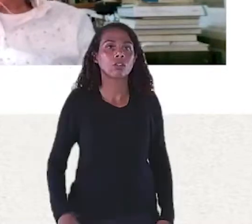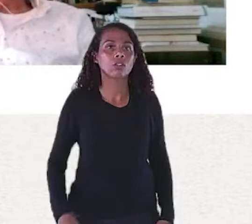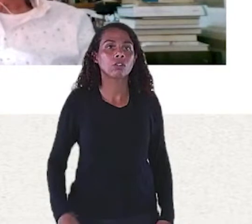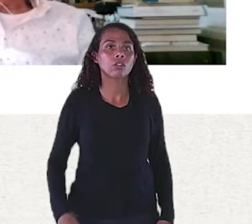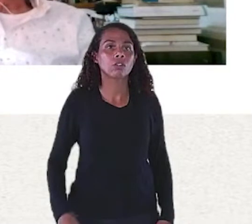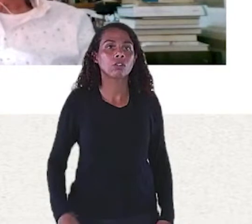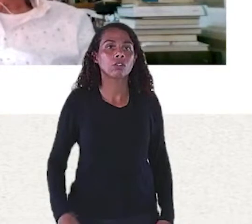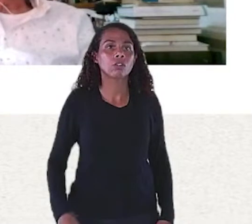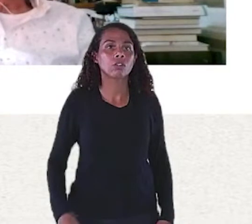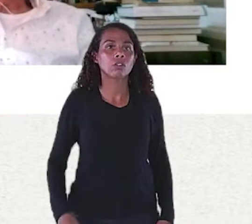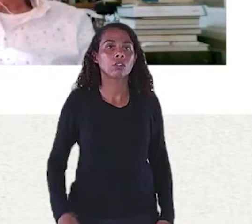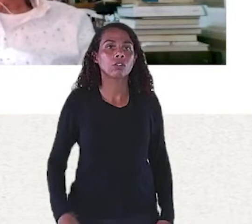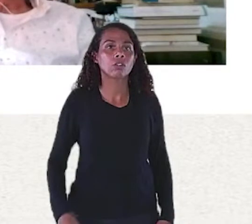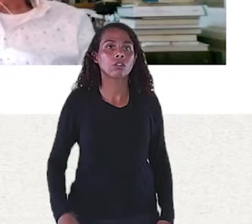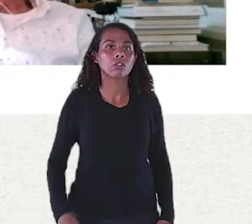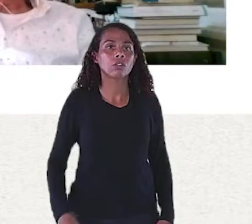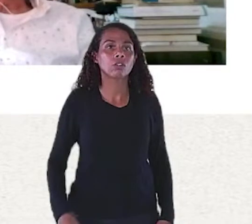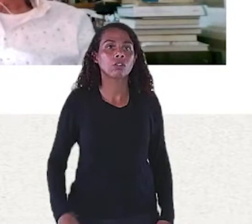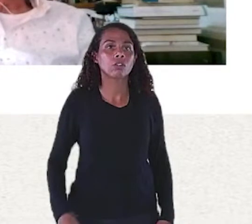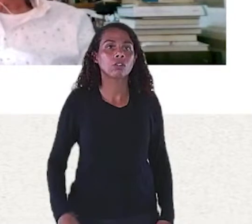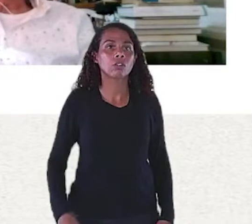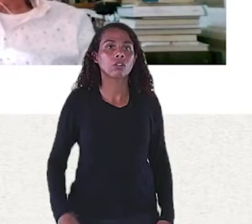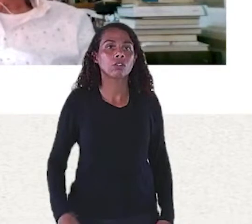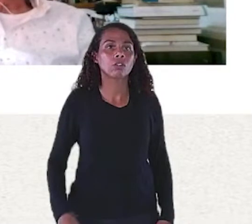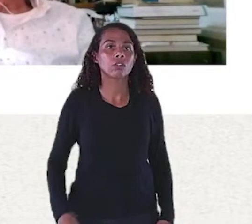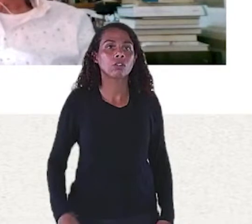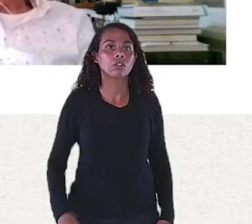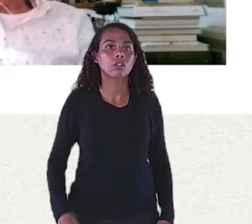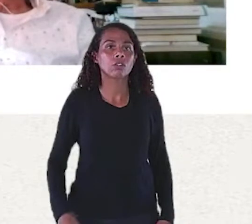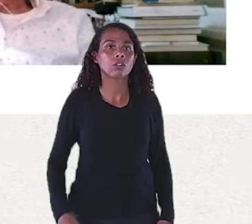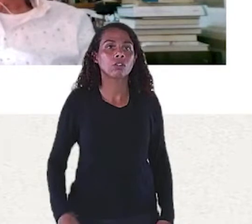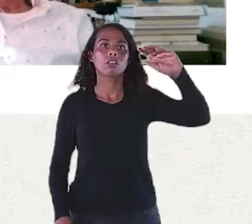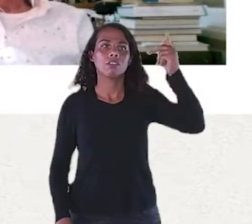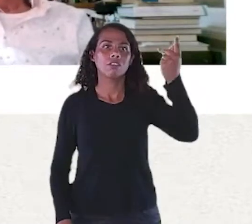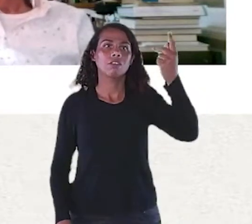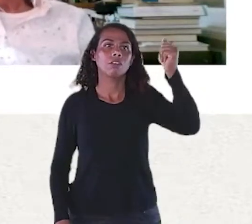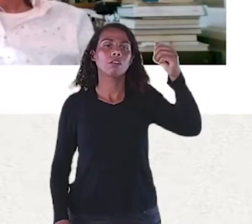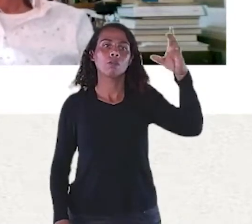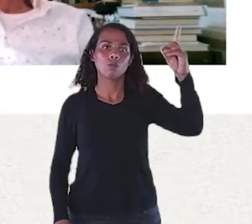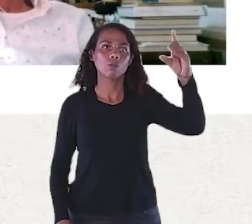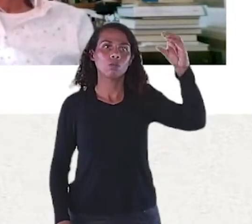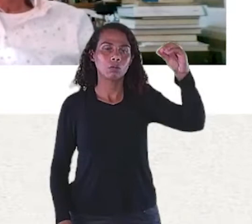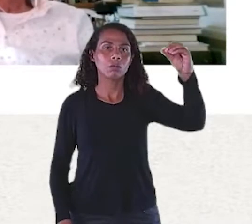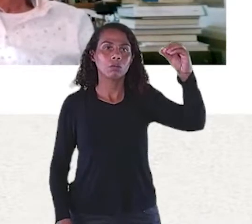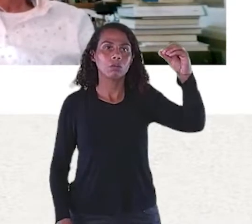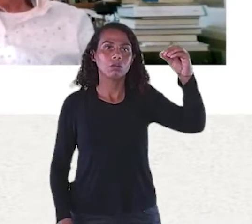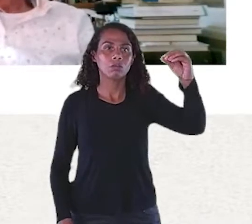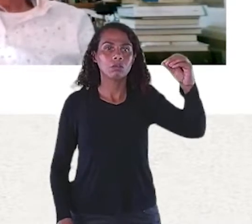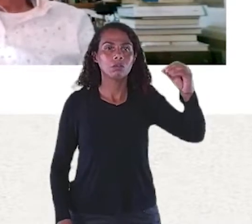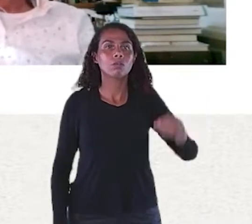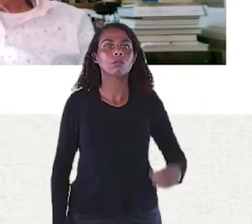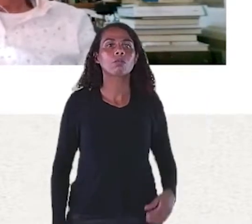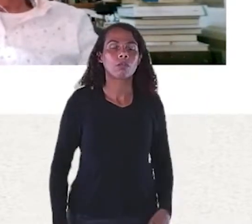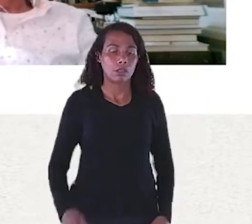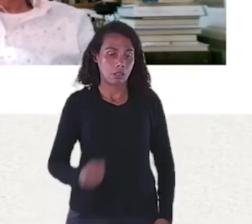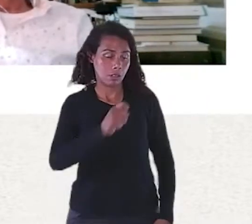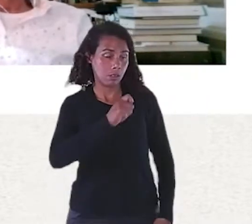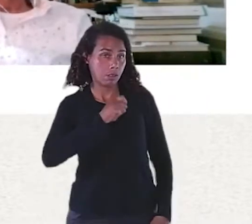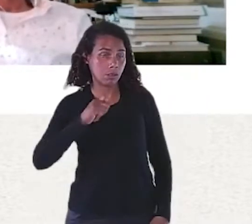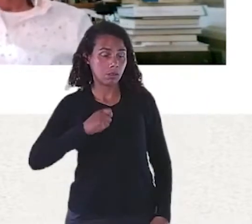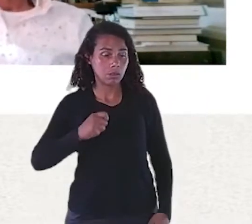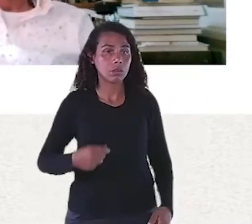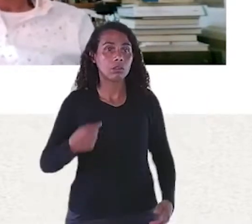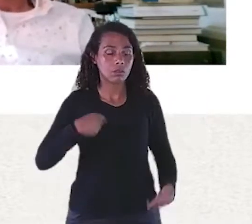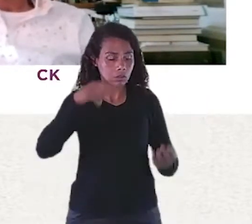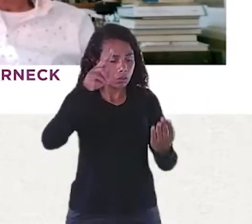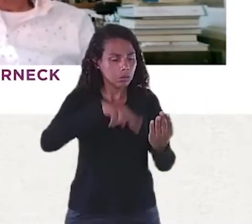do Machado, sem pegar grande coisa, né? Mas eu vi que o caminho era por ali,